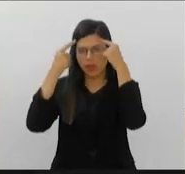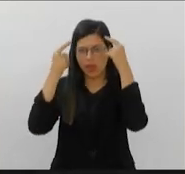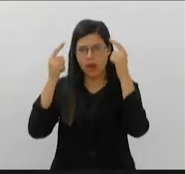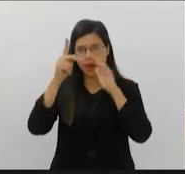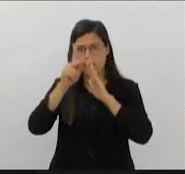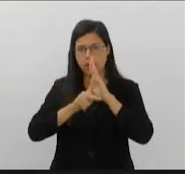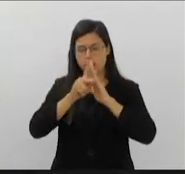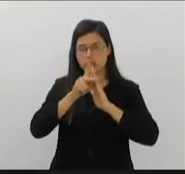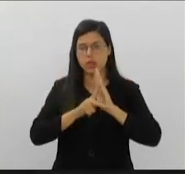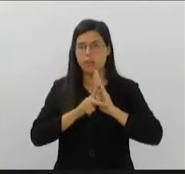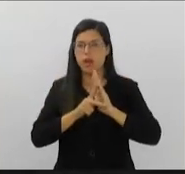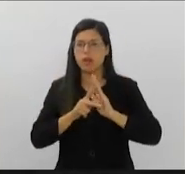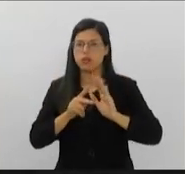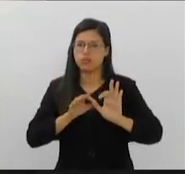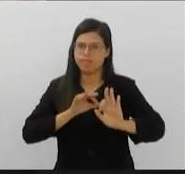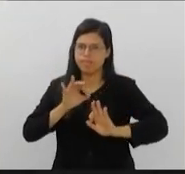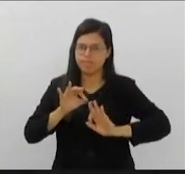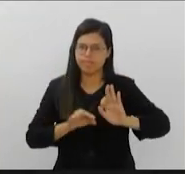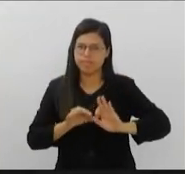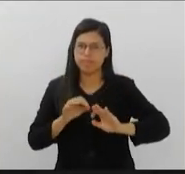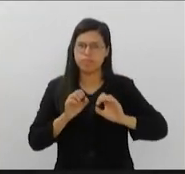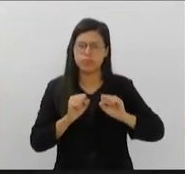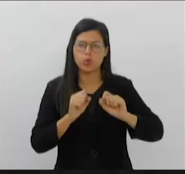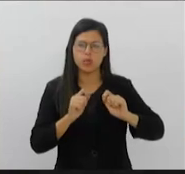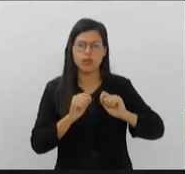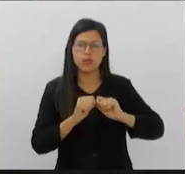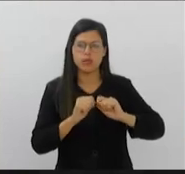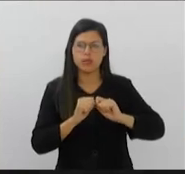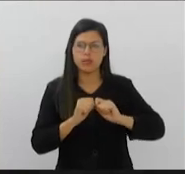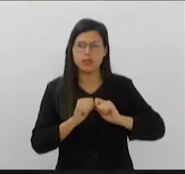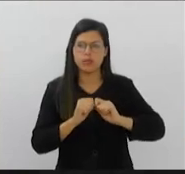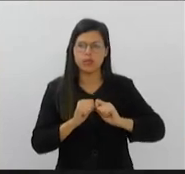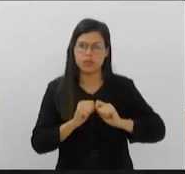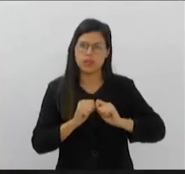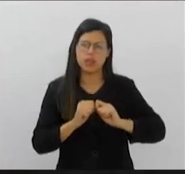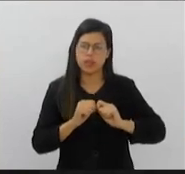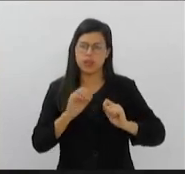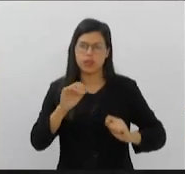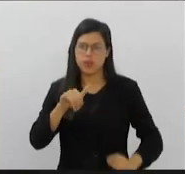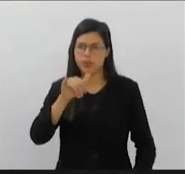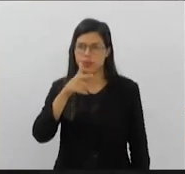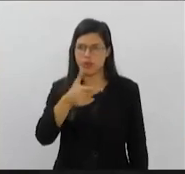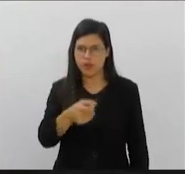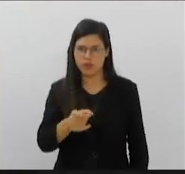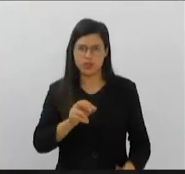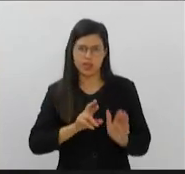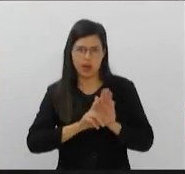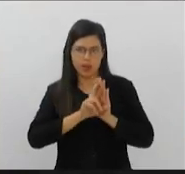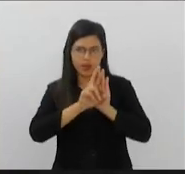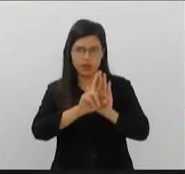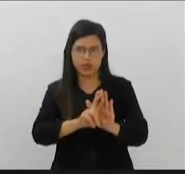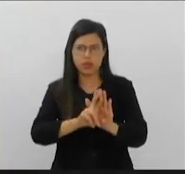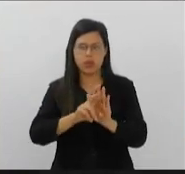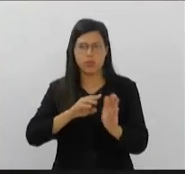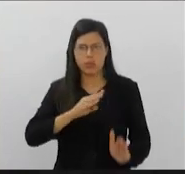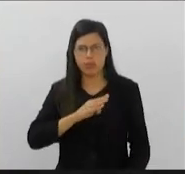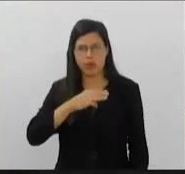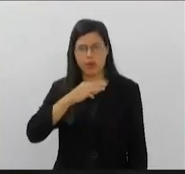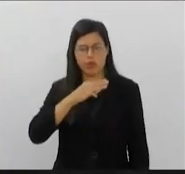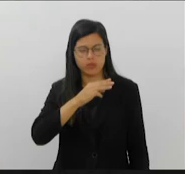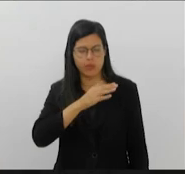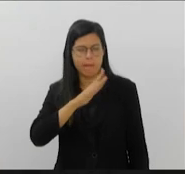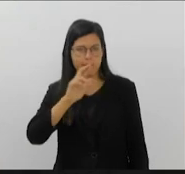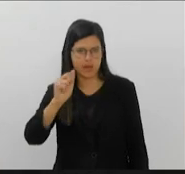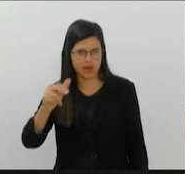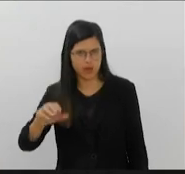poder pautar isso na realização do Y20, que será muito bem representado aqui pelo Marcos Barão. Dizer a vocês